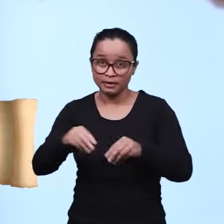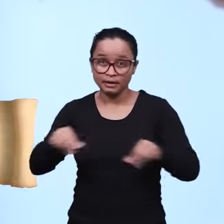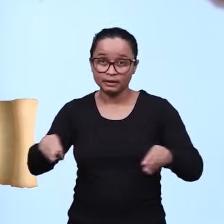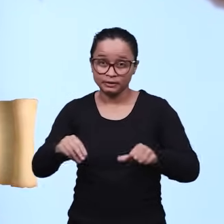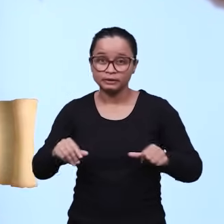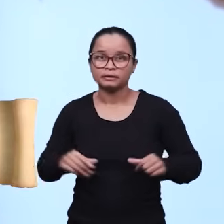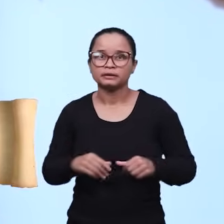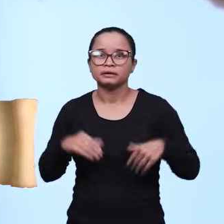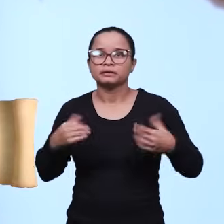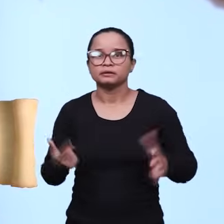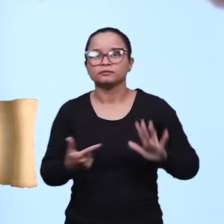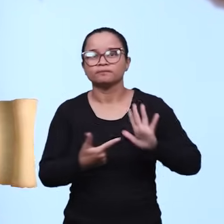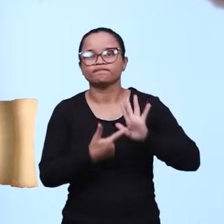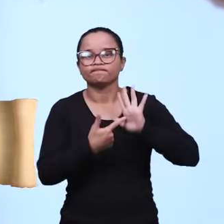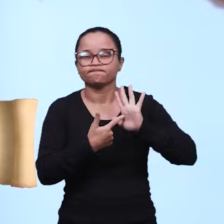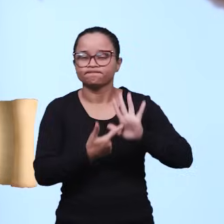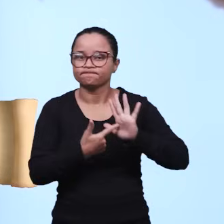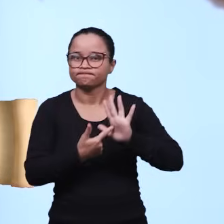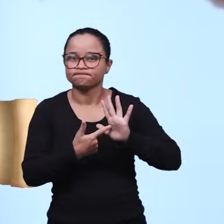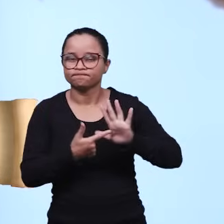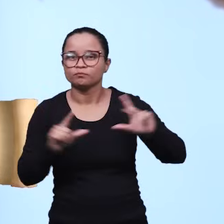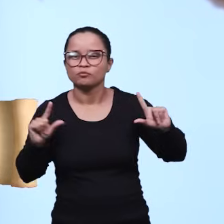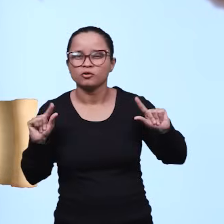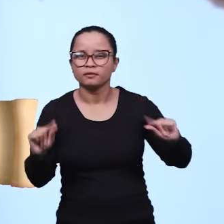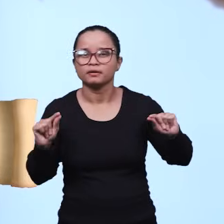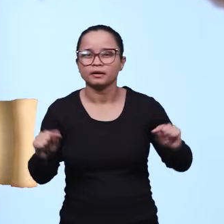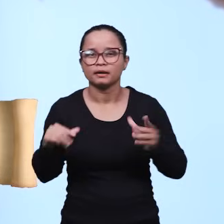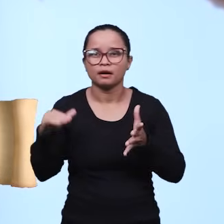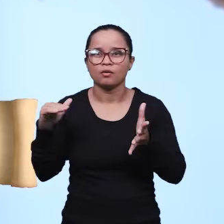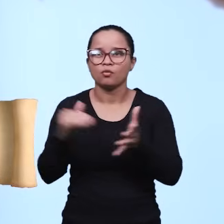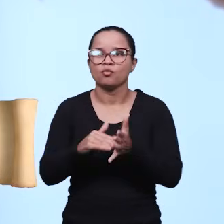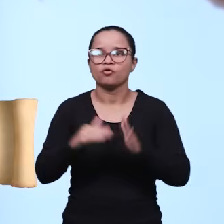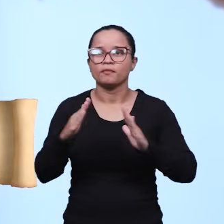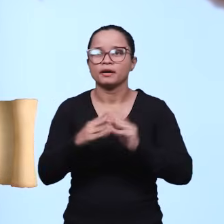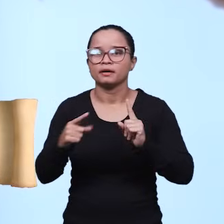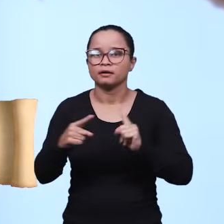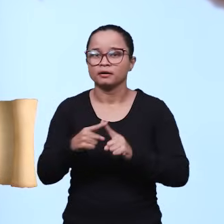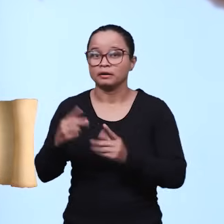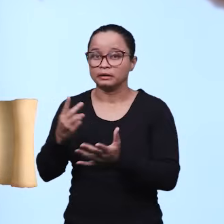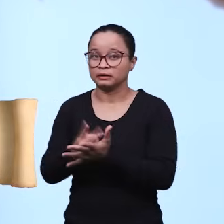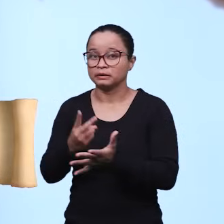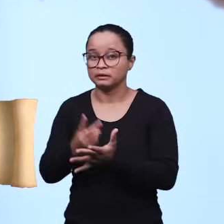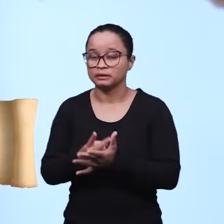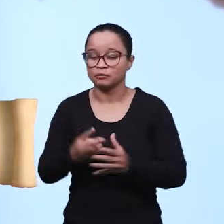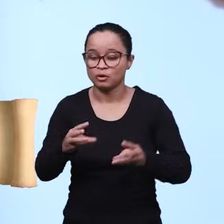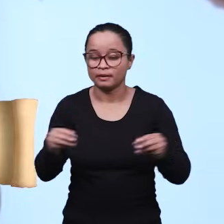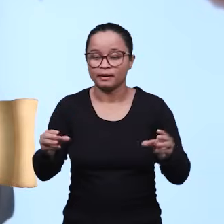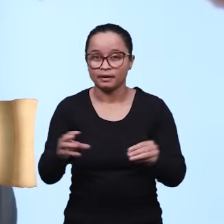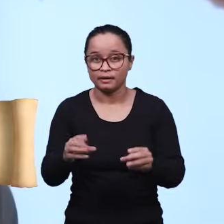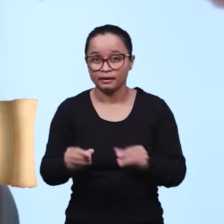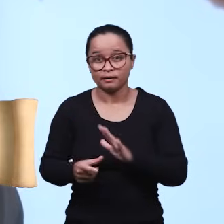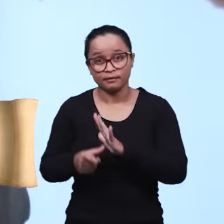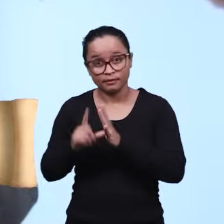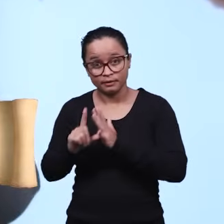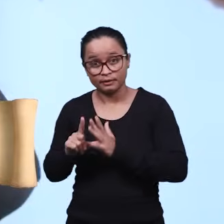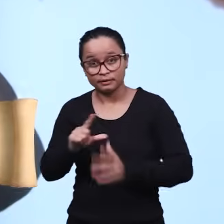E se verifica que a última igreja, porque eles não continuaram por terra da última vez, porque eles